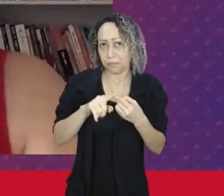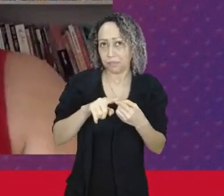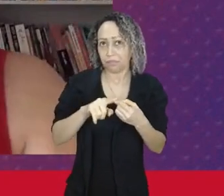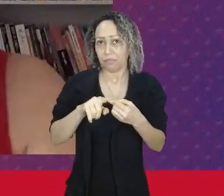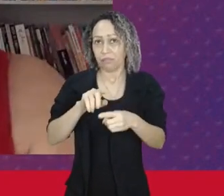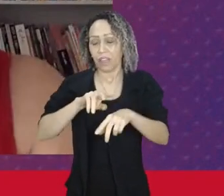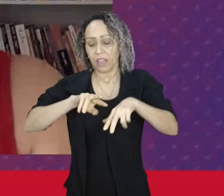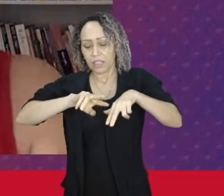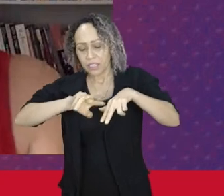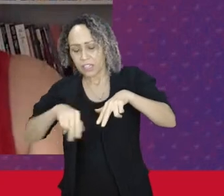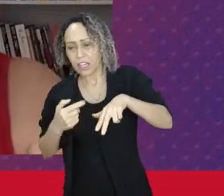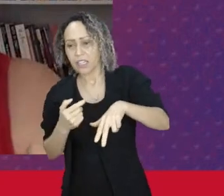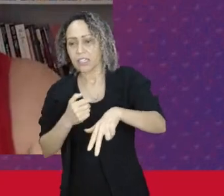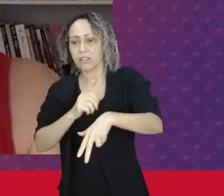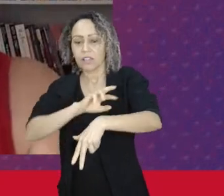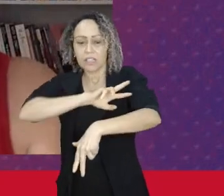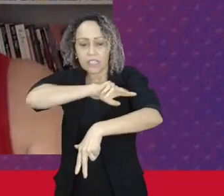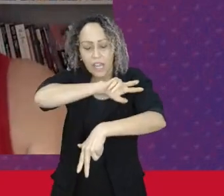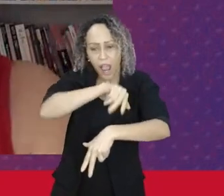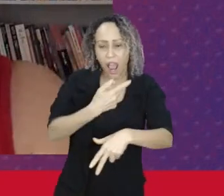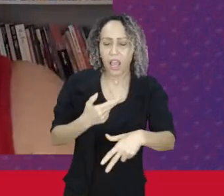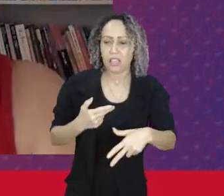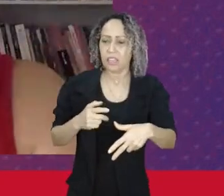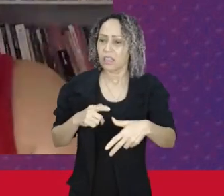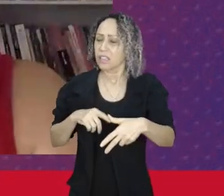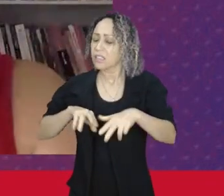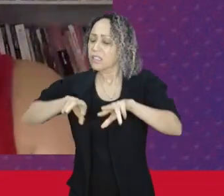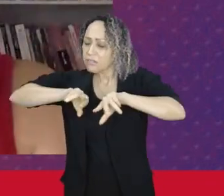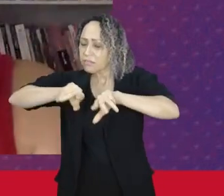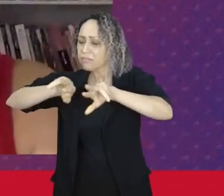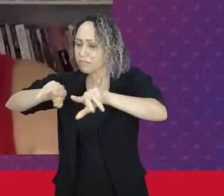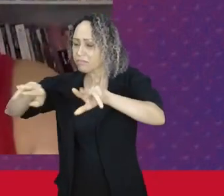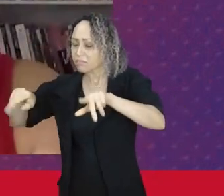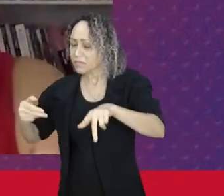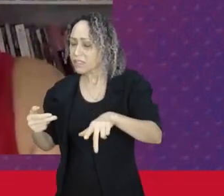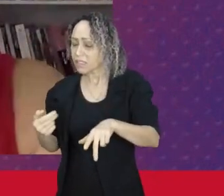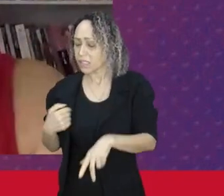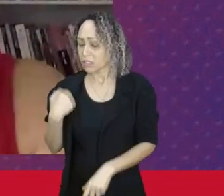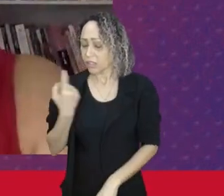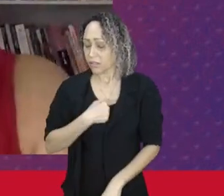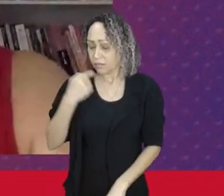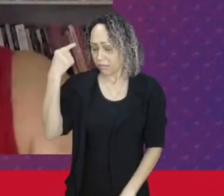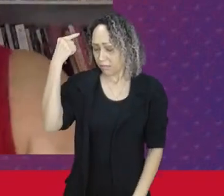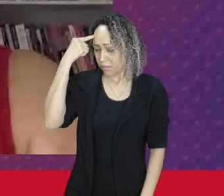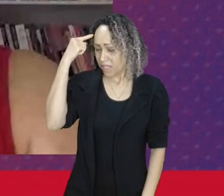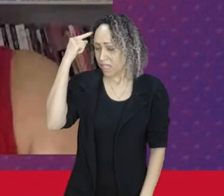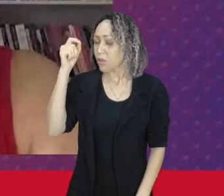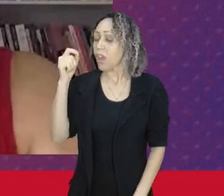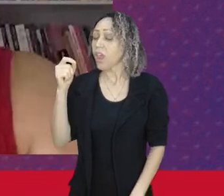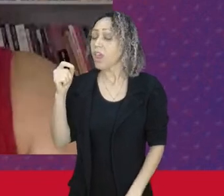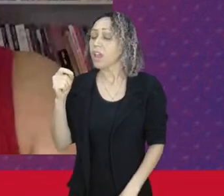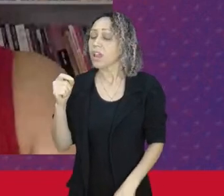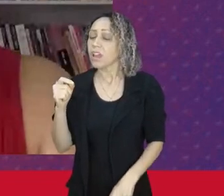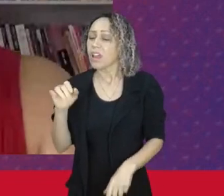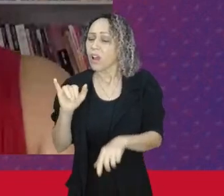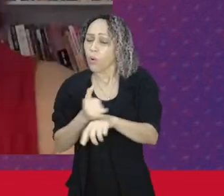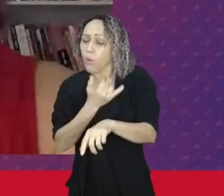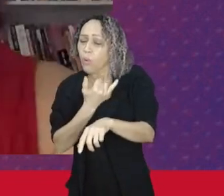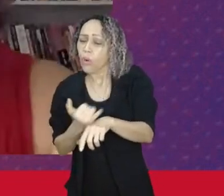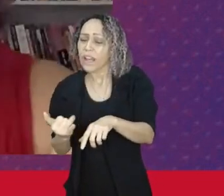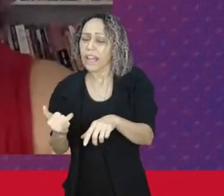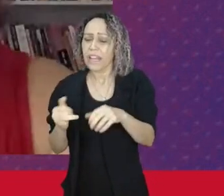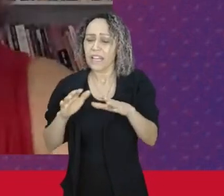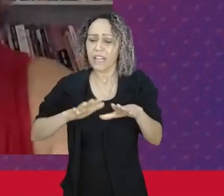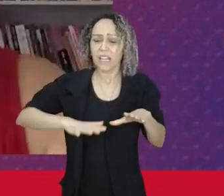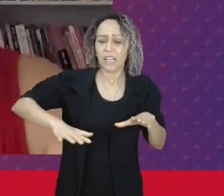gente comece a pensar novas possibilidades para essa cidade. né? Então, alguns exemplos que a gente pode